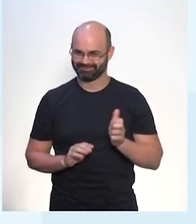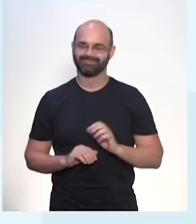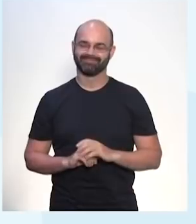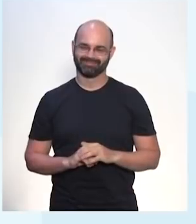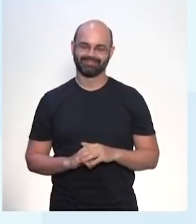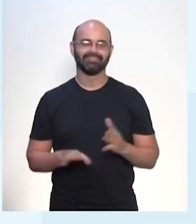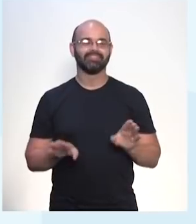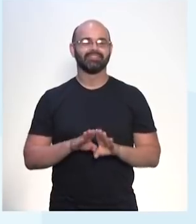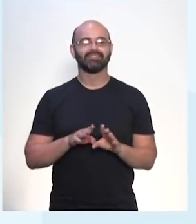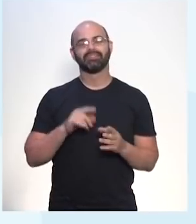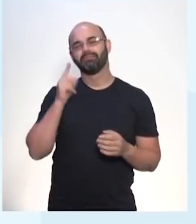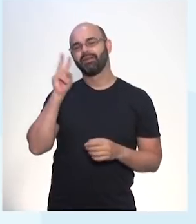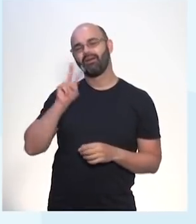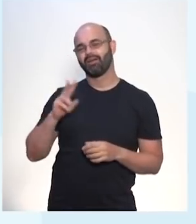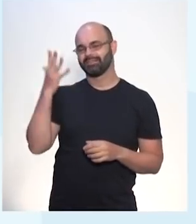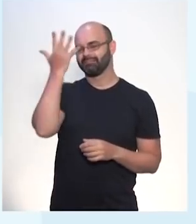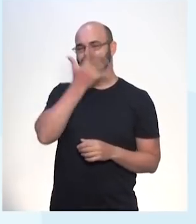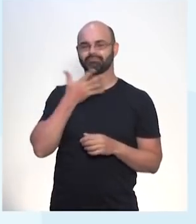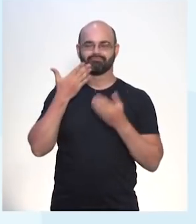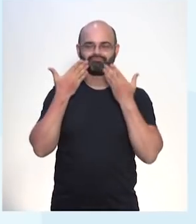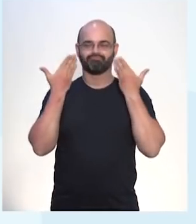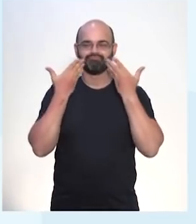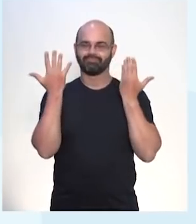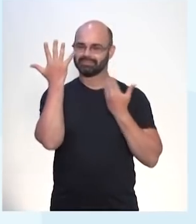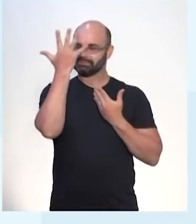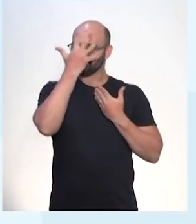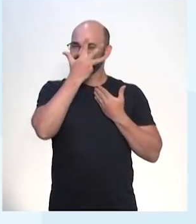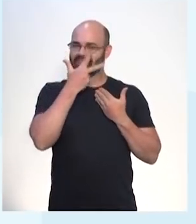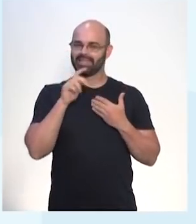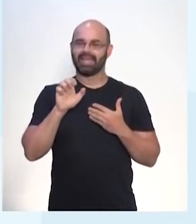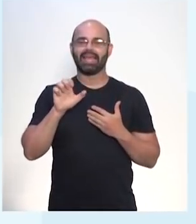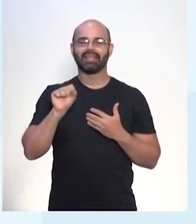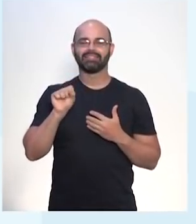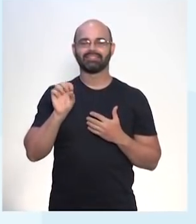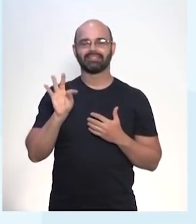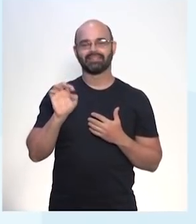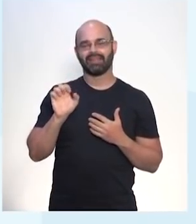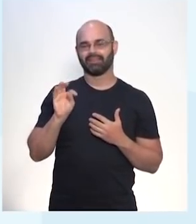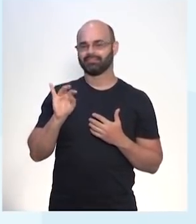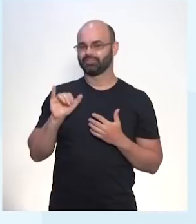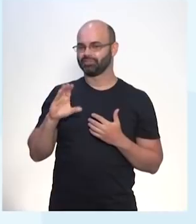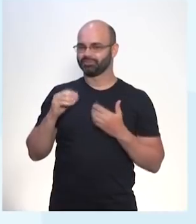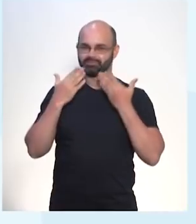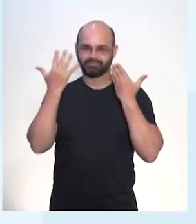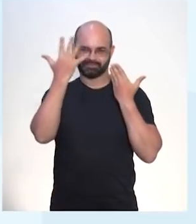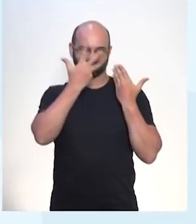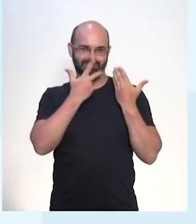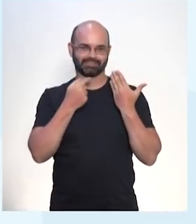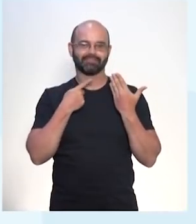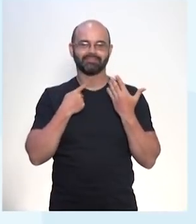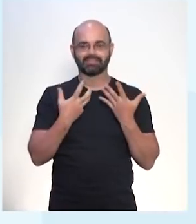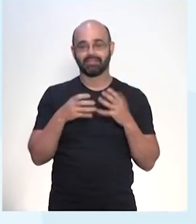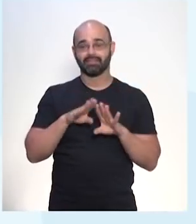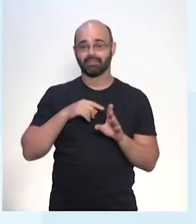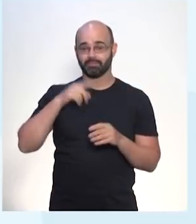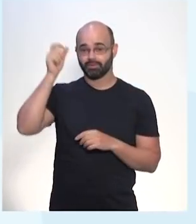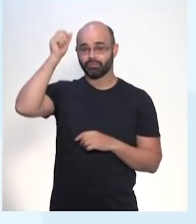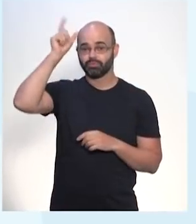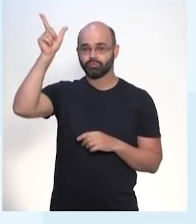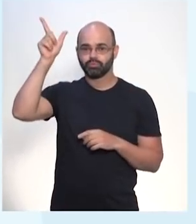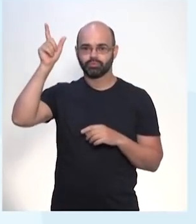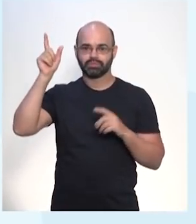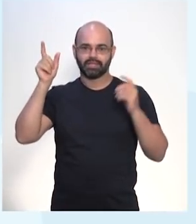Sentimento estético, valorização. Quem não quer se sentir bonito? Né? Quem não quer se Exato. sentir bem? E a cultura, o desejo do saber. Então, são